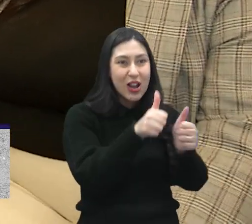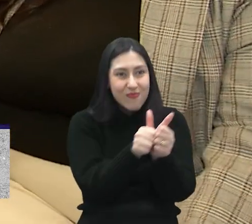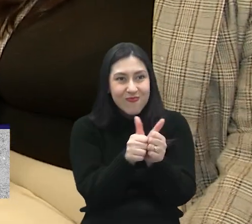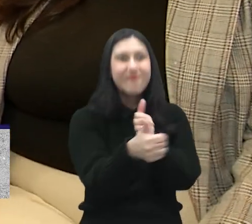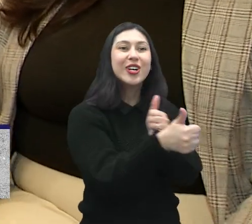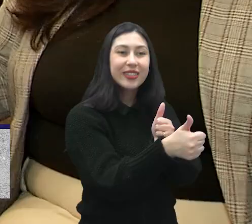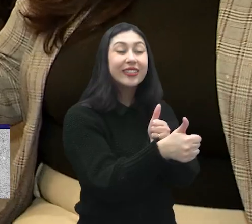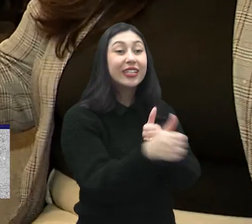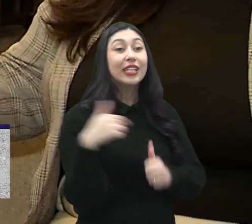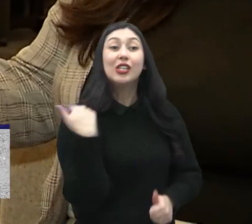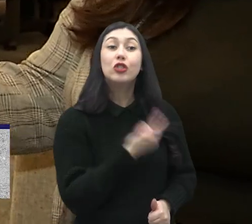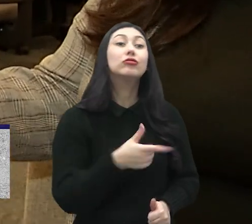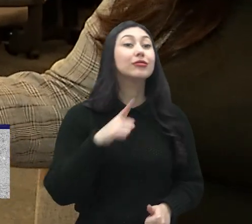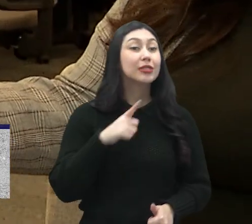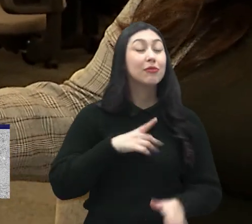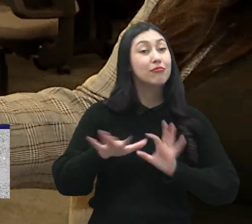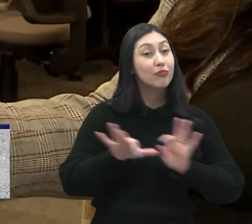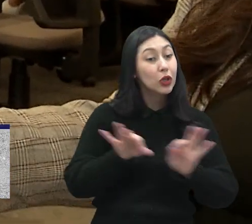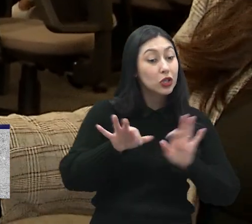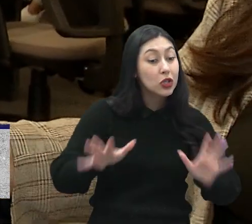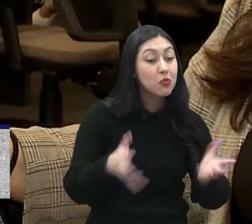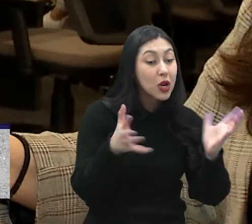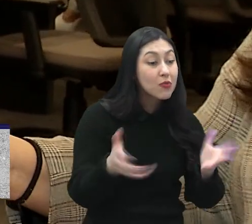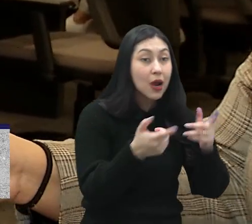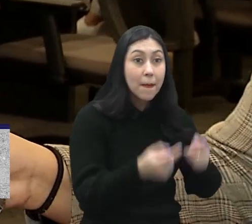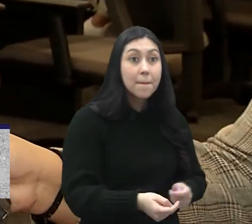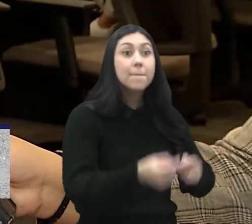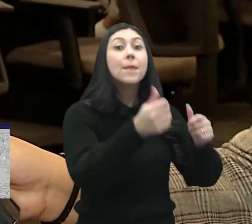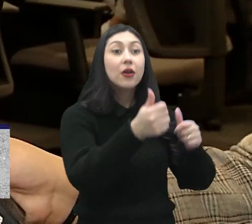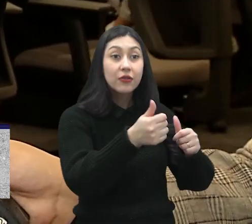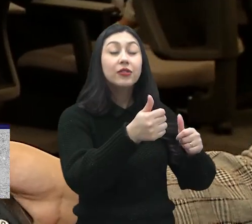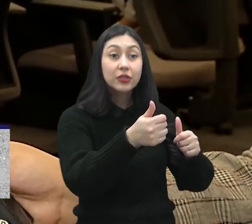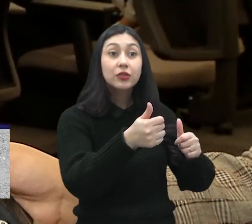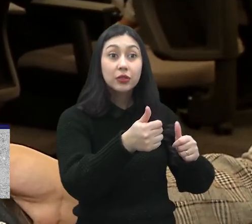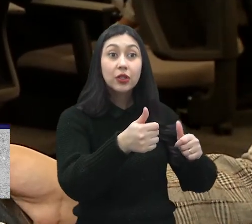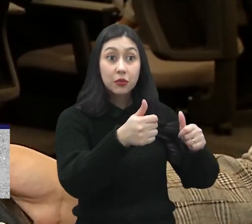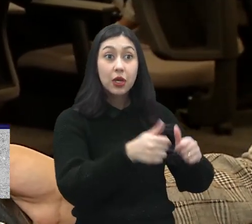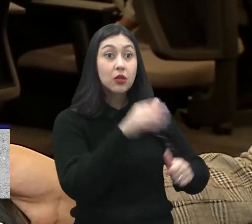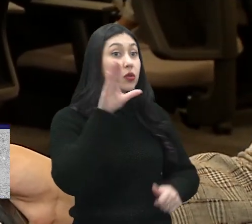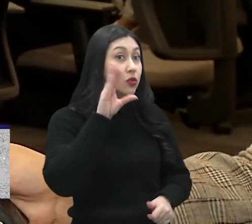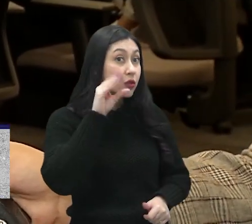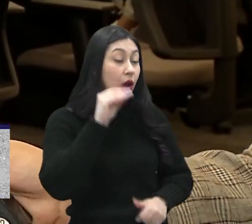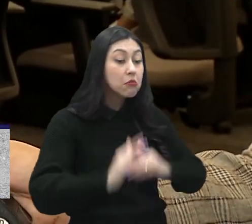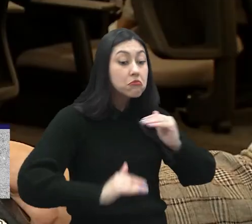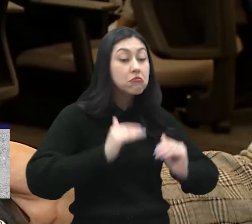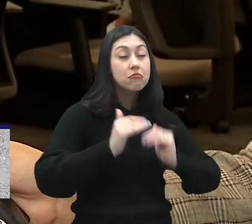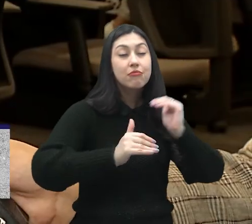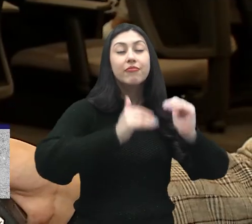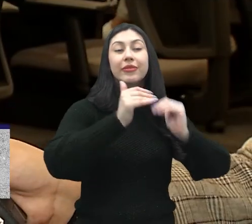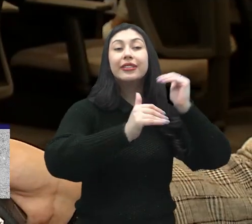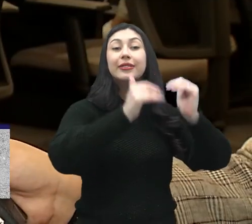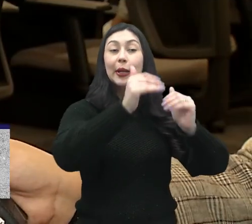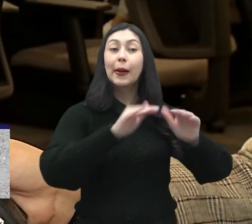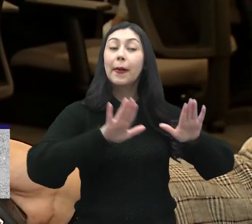desenvolvimento. A gente tem programas, ações, benefícios para esses colaboradores se desenvolverem,